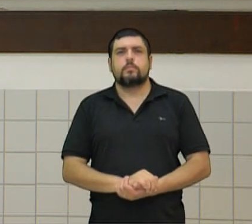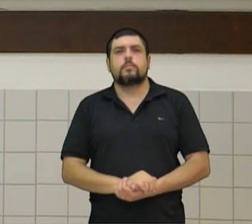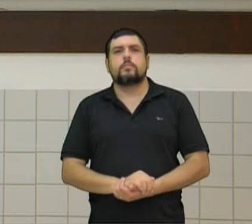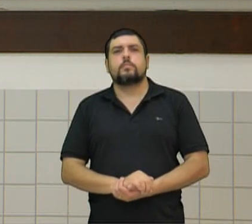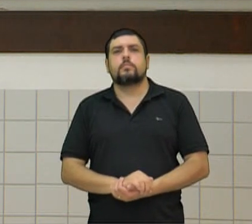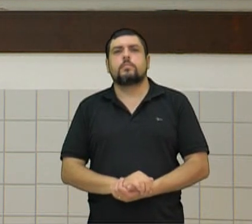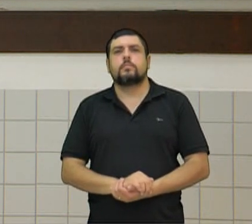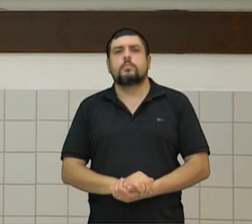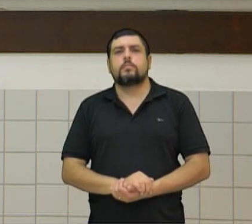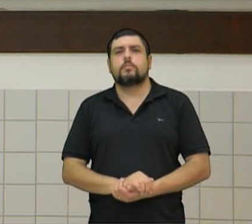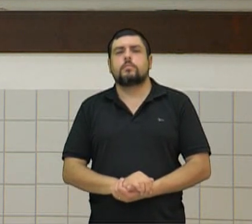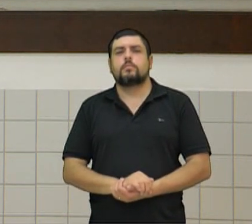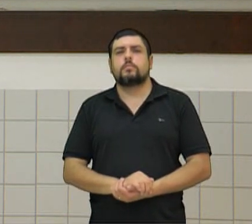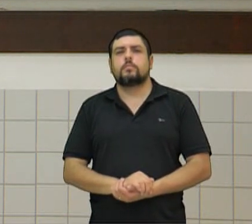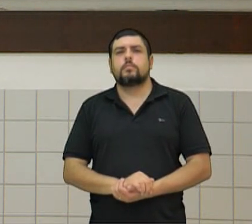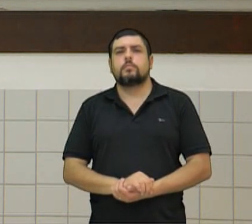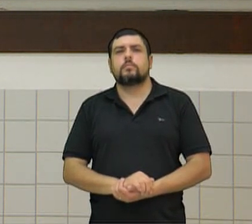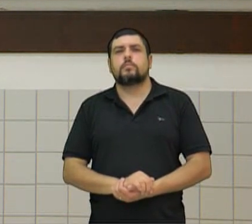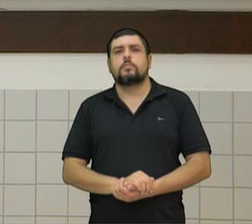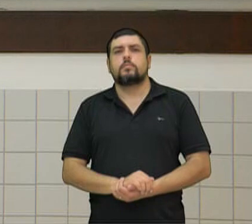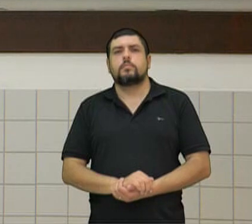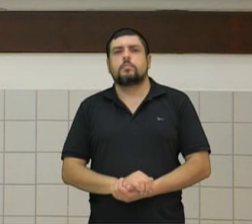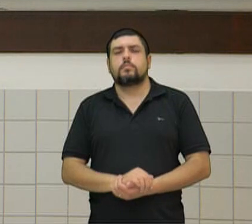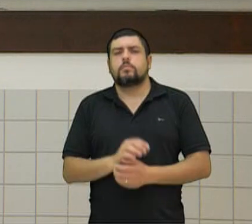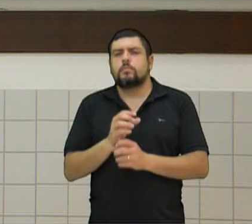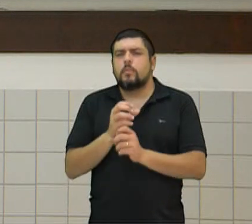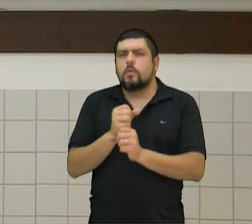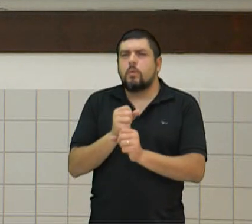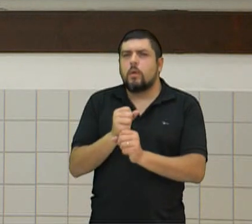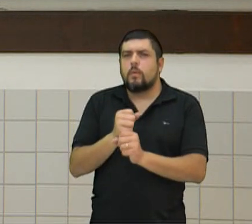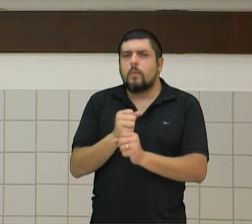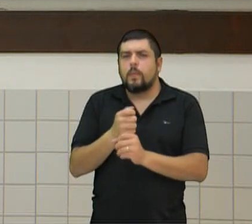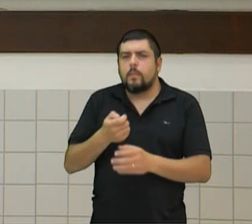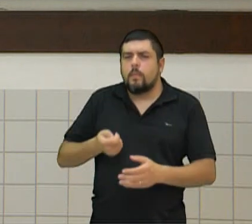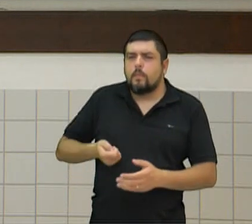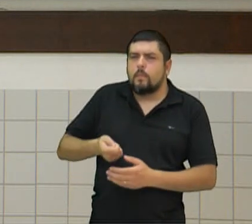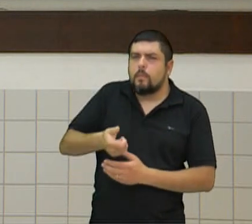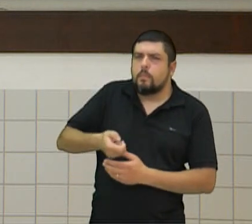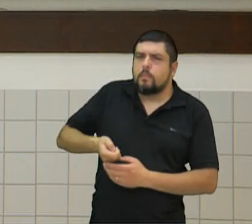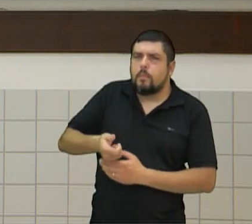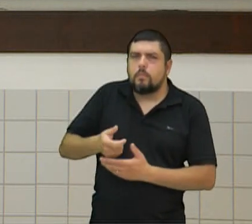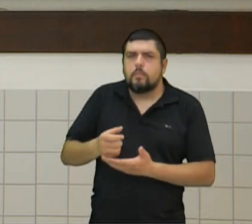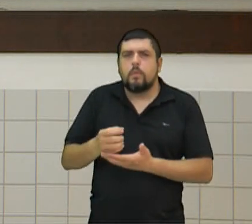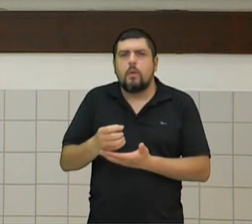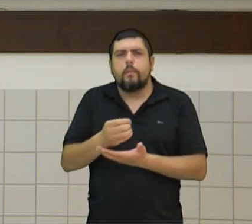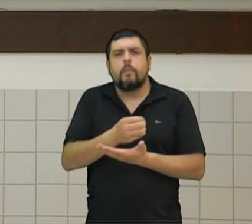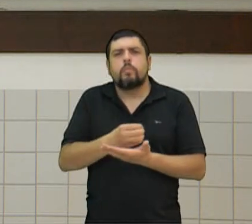Só contem, por enquanto. Nós temos